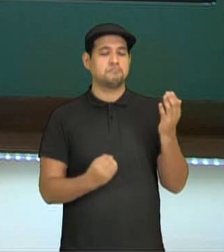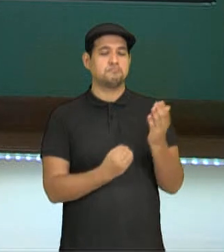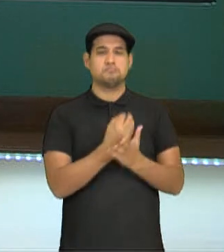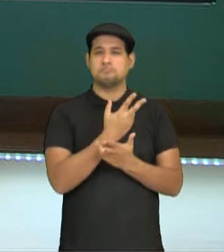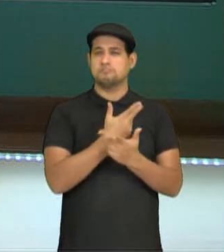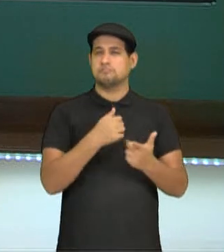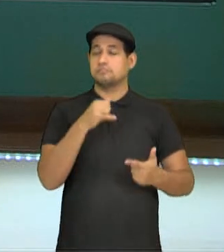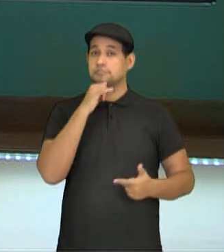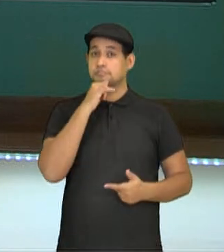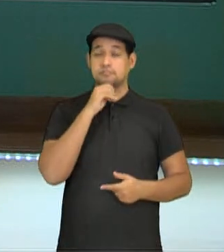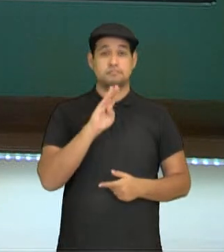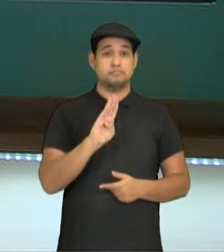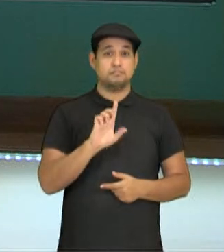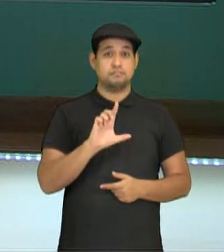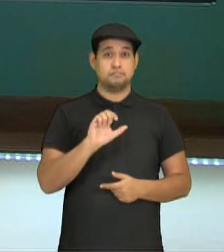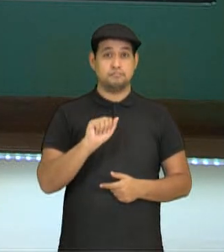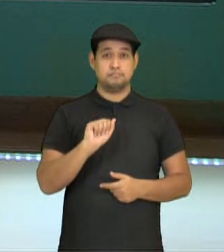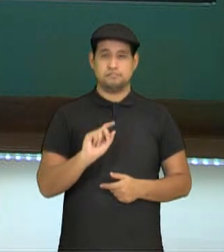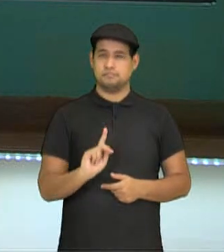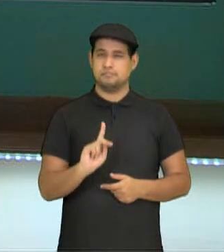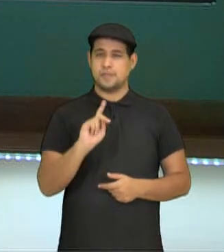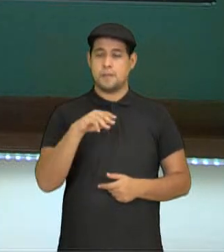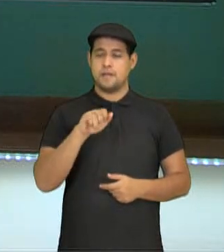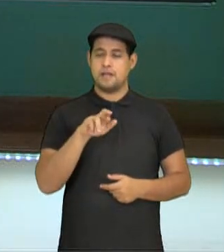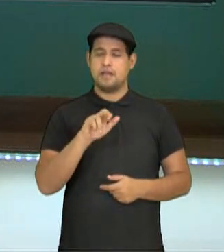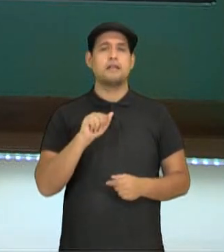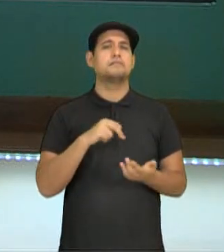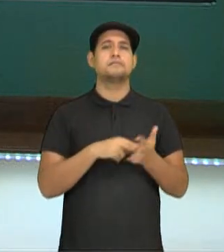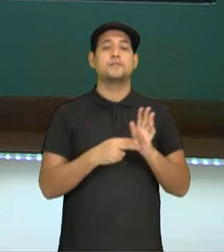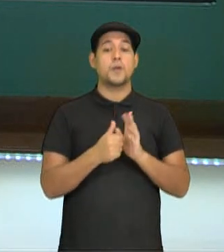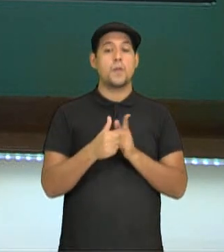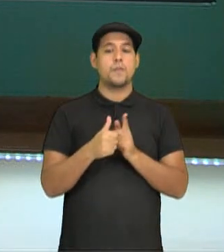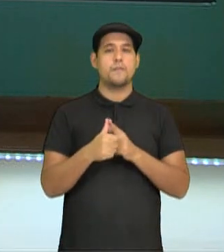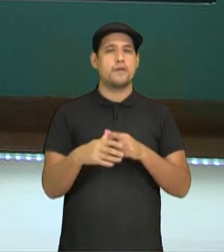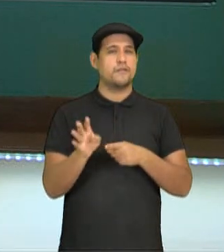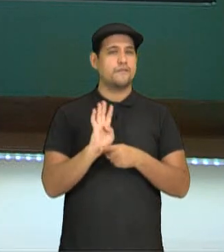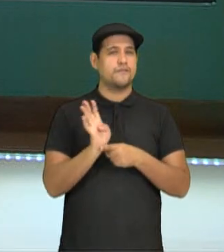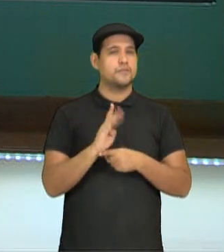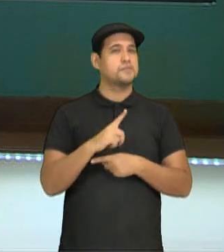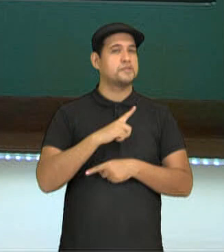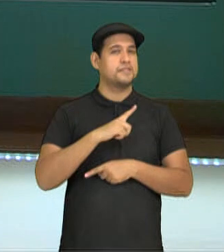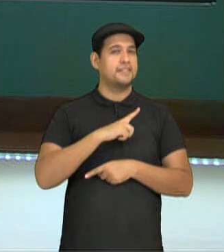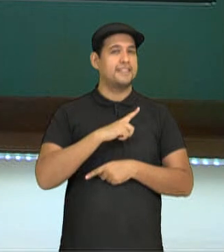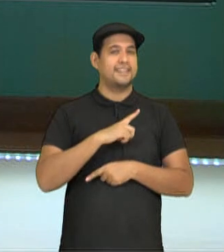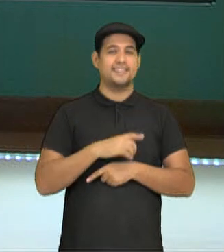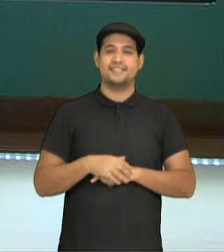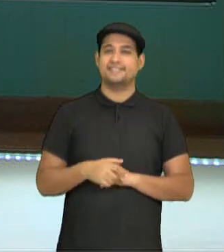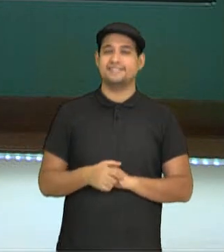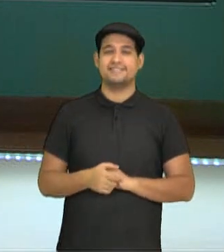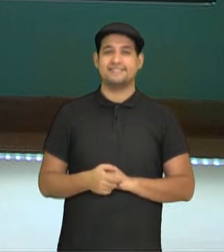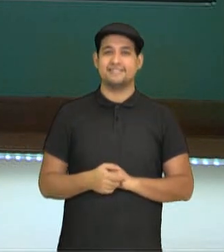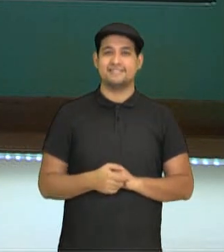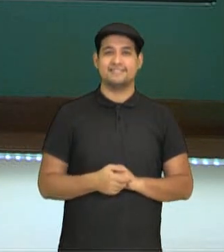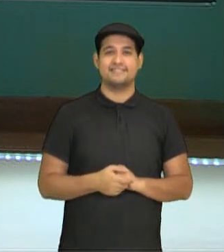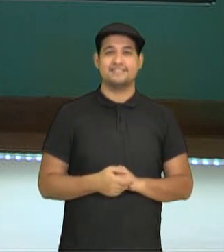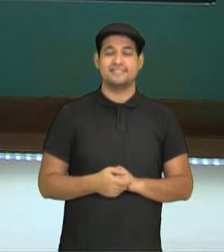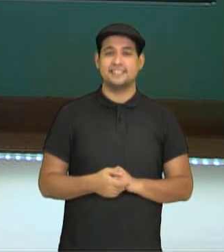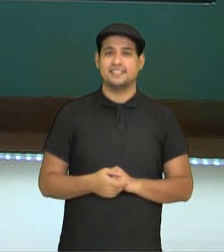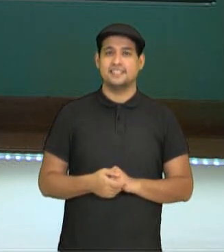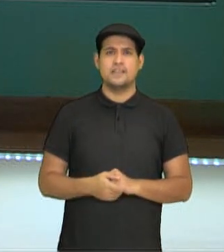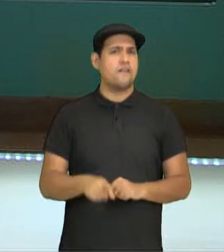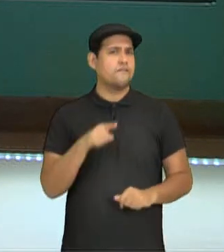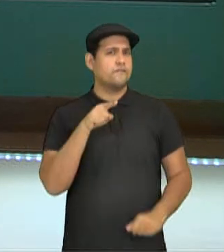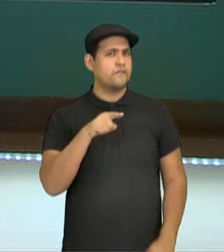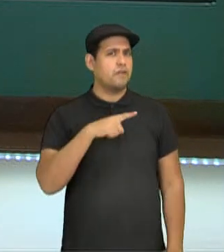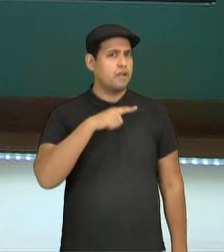como Black Maria, que é considerada o primeiro filme existente, tá? Então, se você